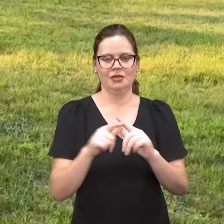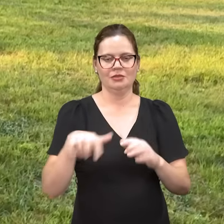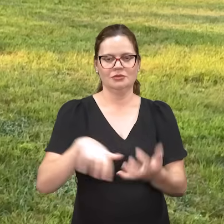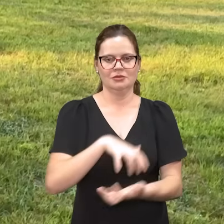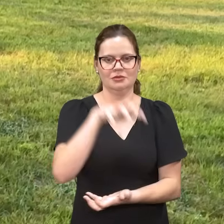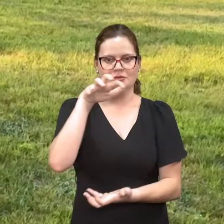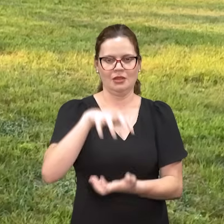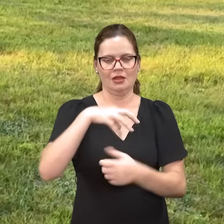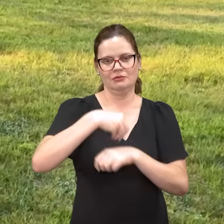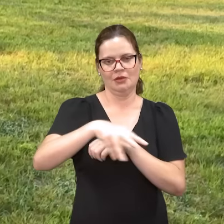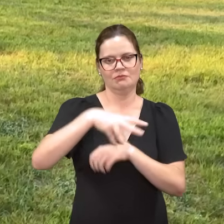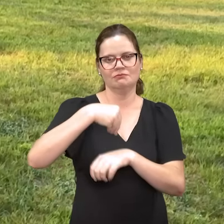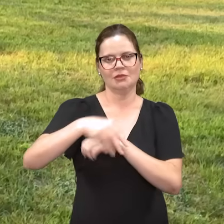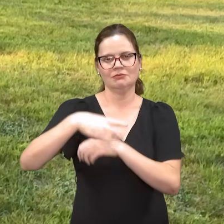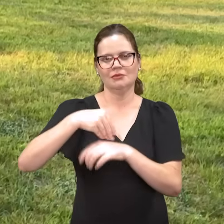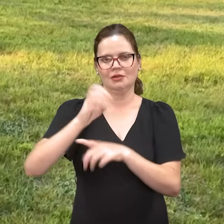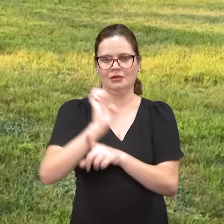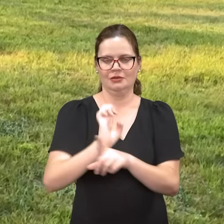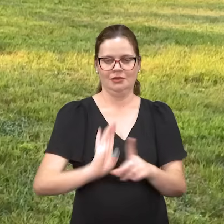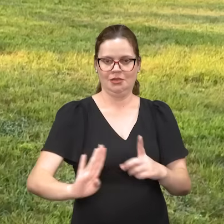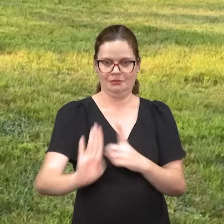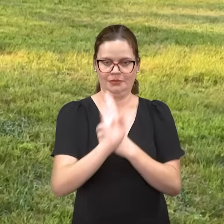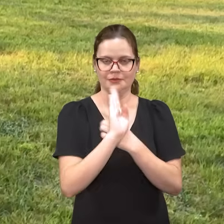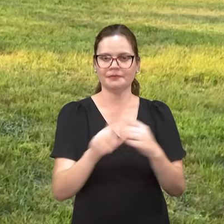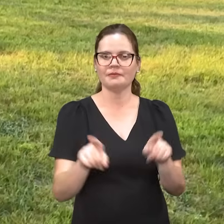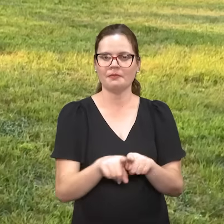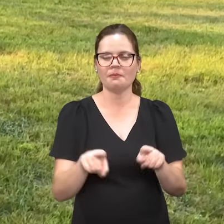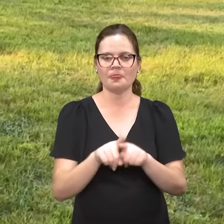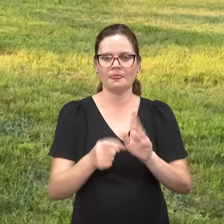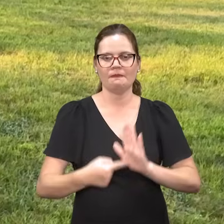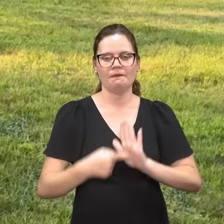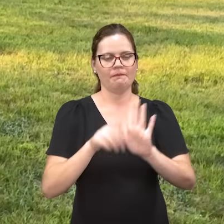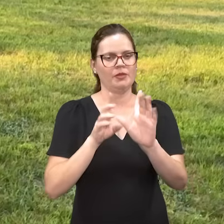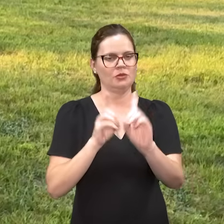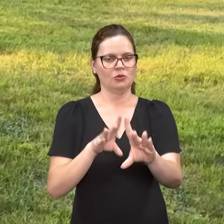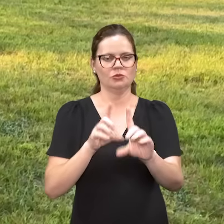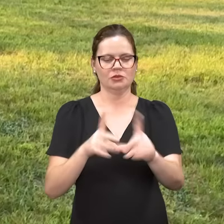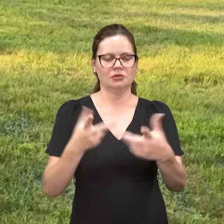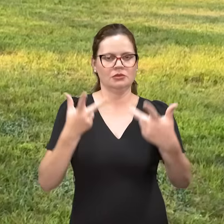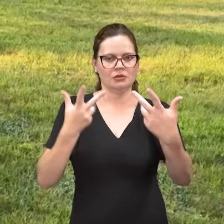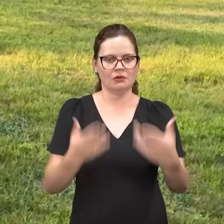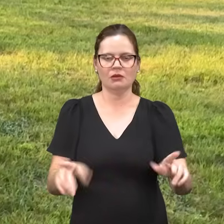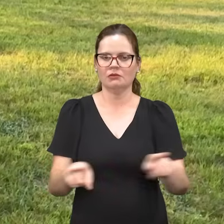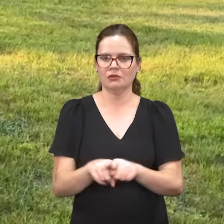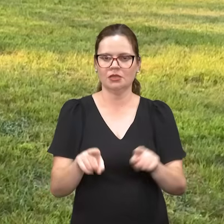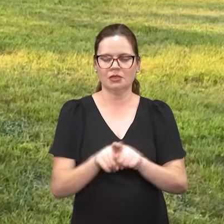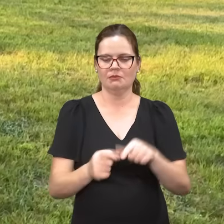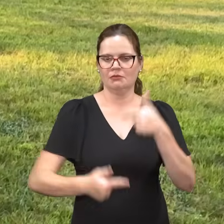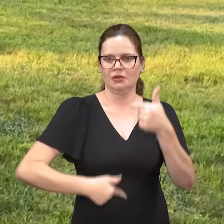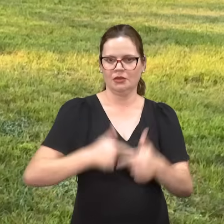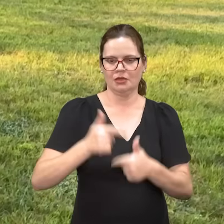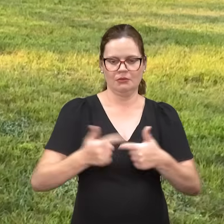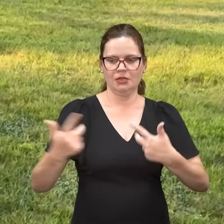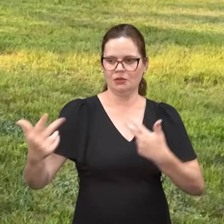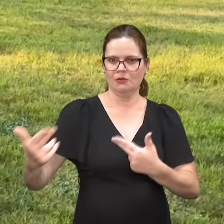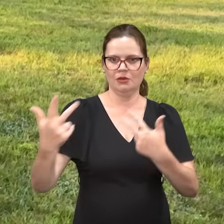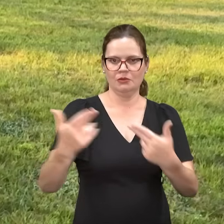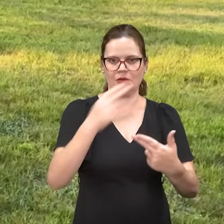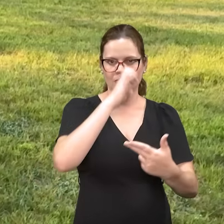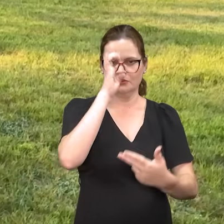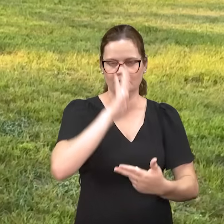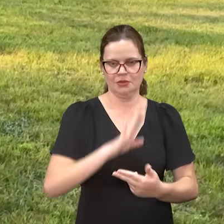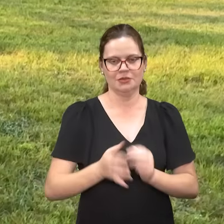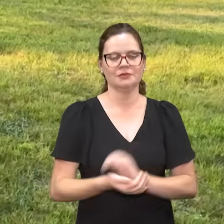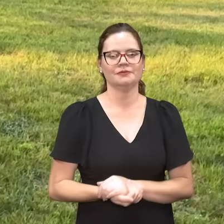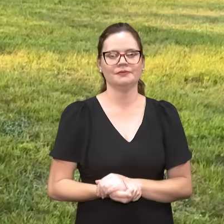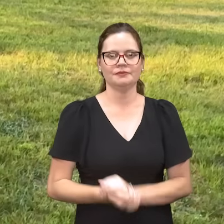na transmissão da escola bíblica dominical, estabelecendo a mesma doutrina e o mesmo ritmo de trabalho das igrejas no